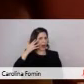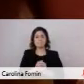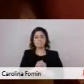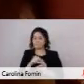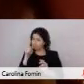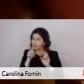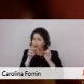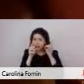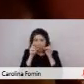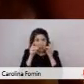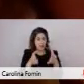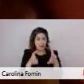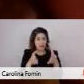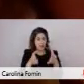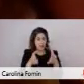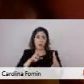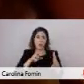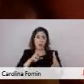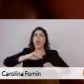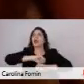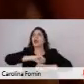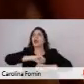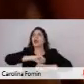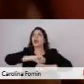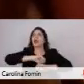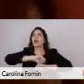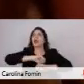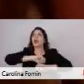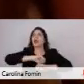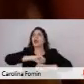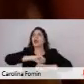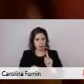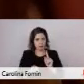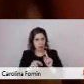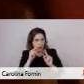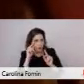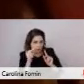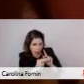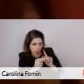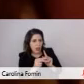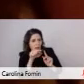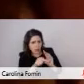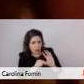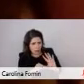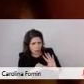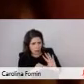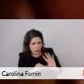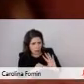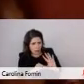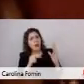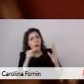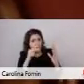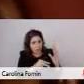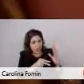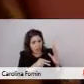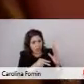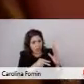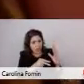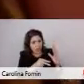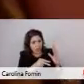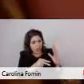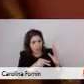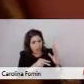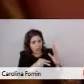abrangente, e você avalia um caso com todos os dados deste paciente especificamente. É uma